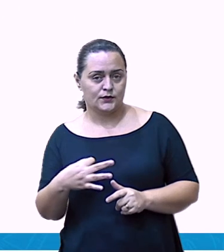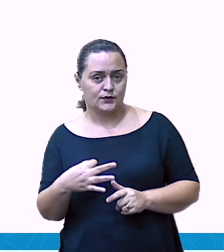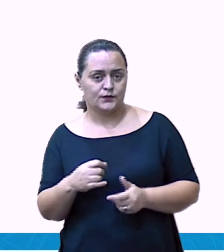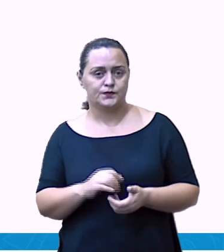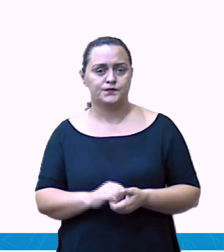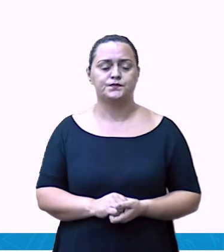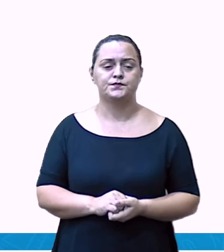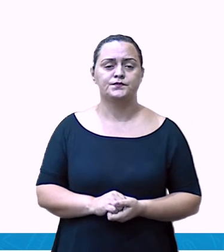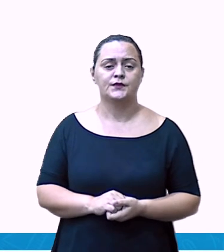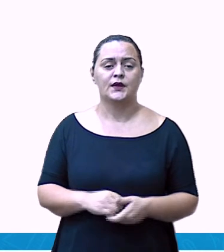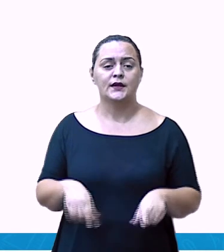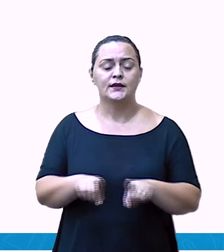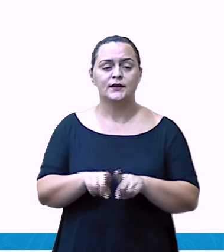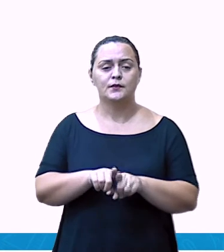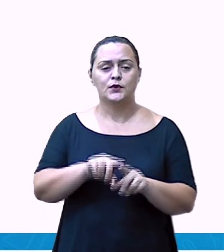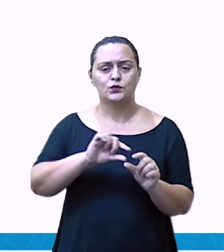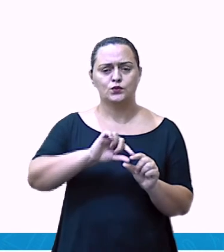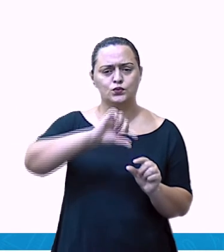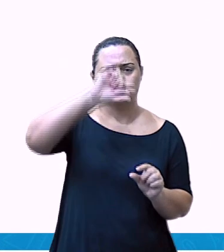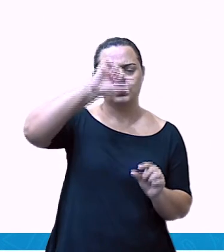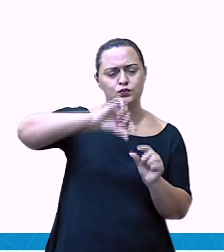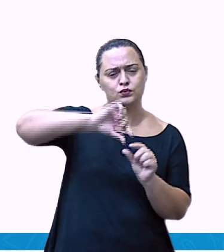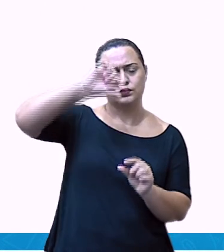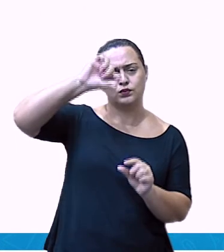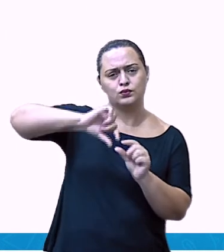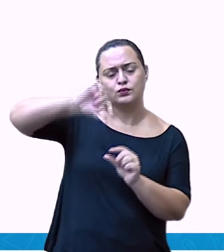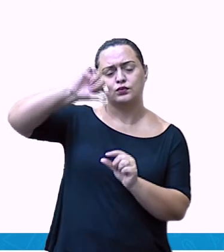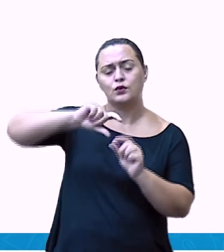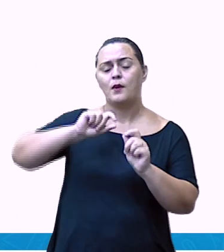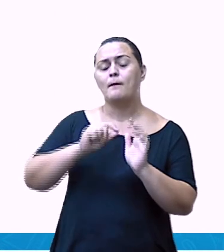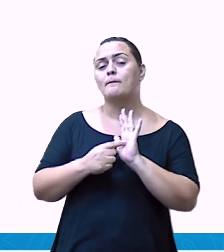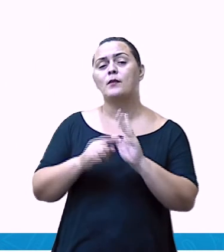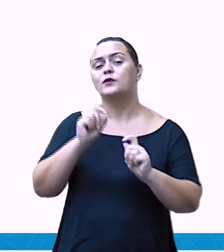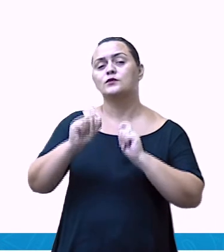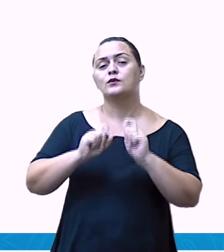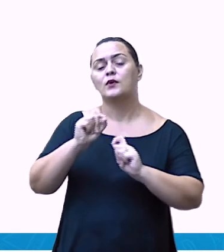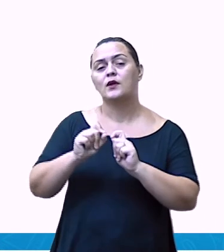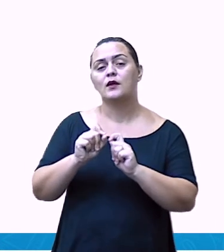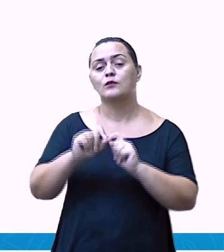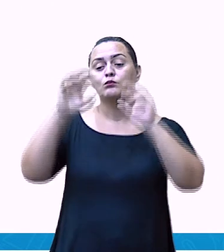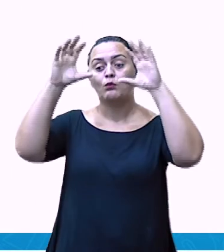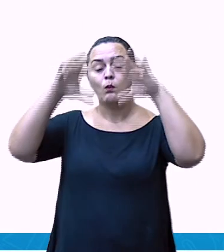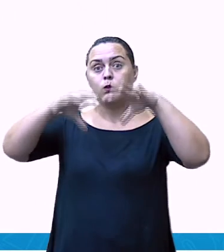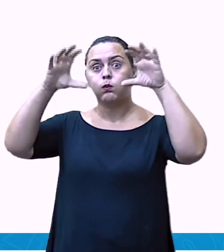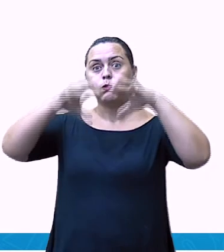De precipitação, de chuva. Então, observe que as temperaturas